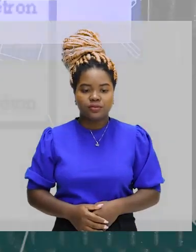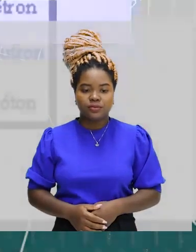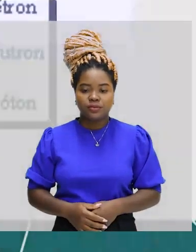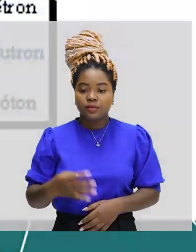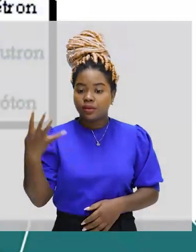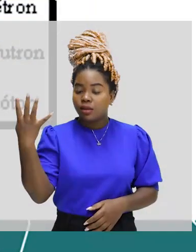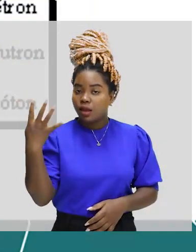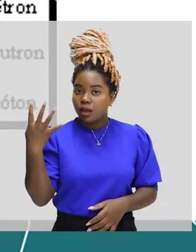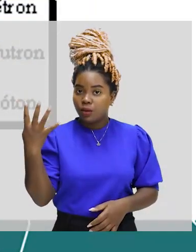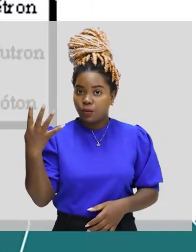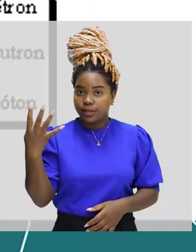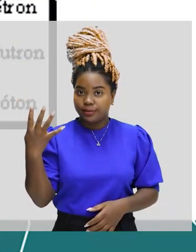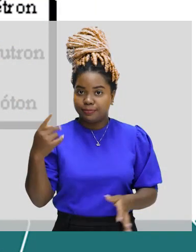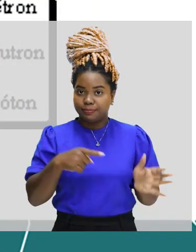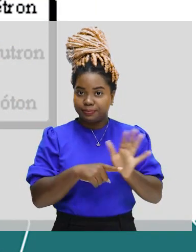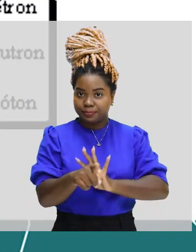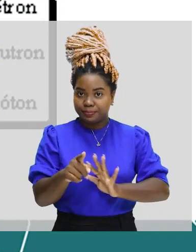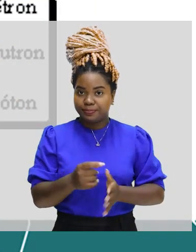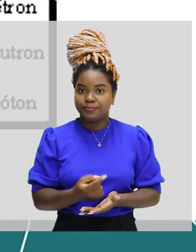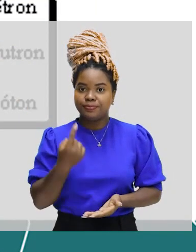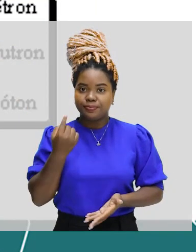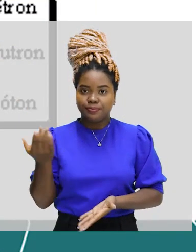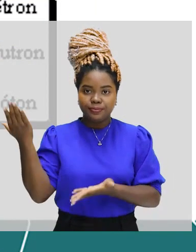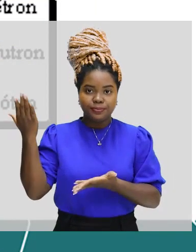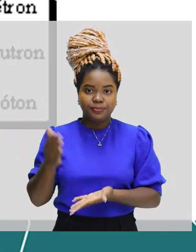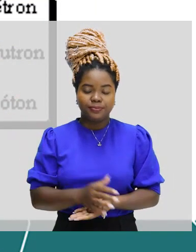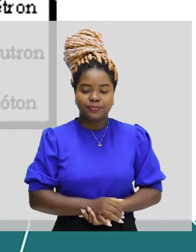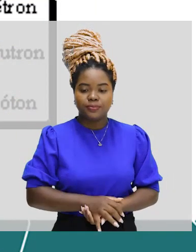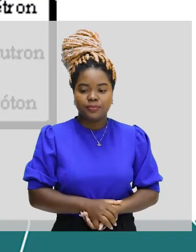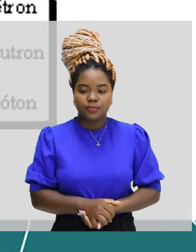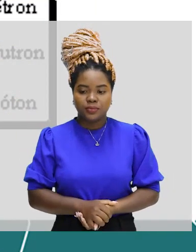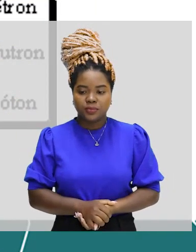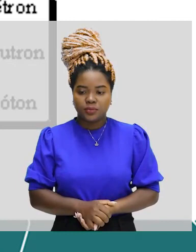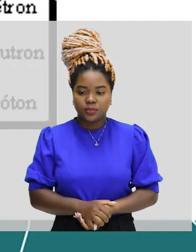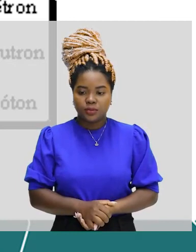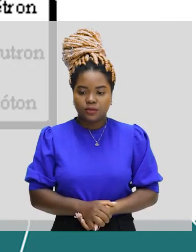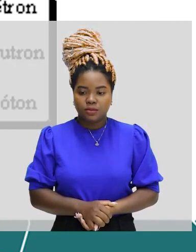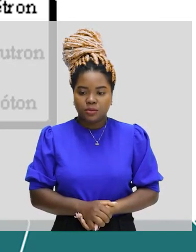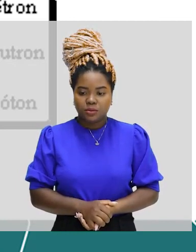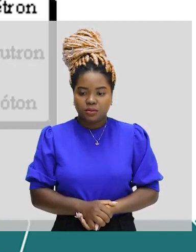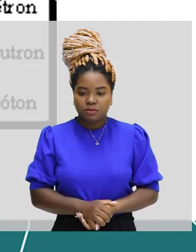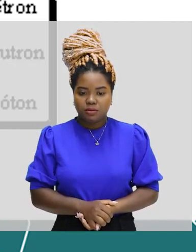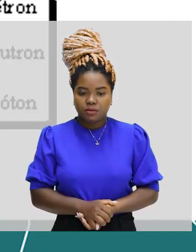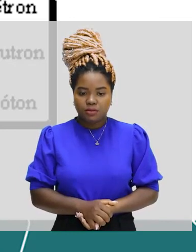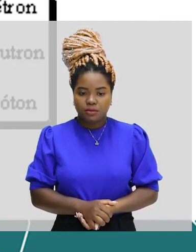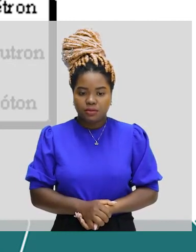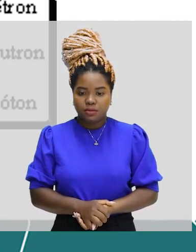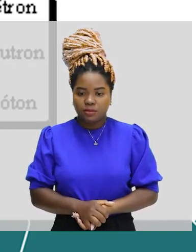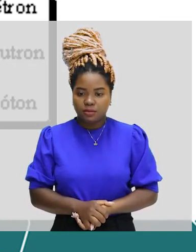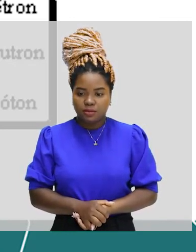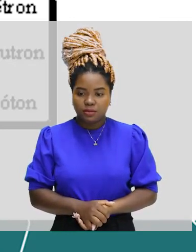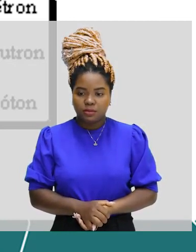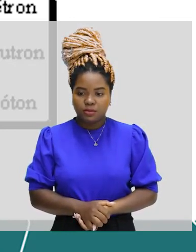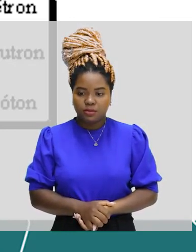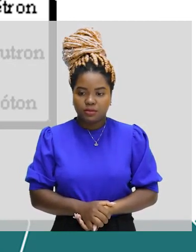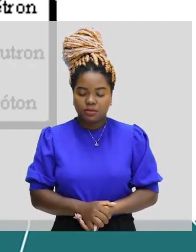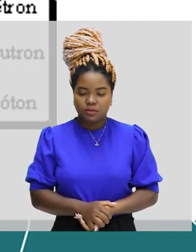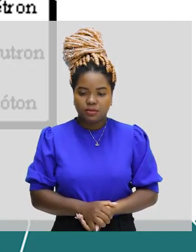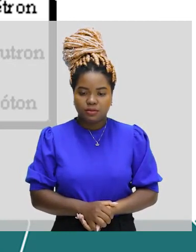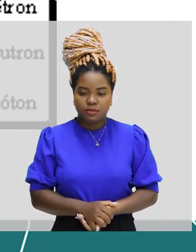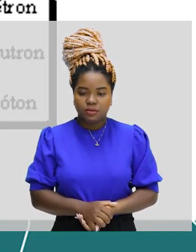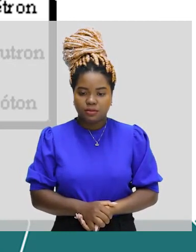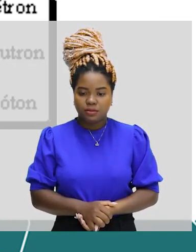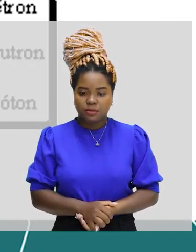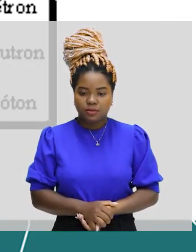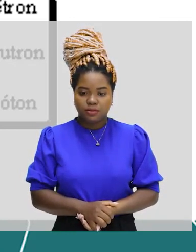A. A questão 4. A figura abaixo foi proposta por um ilustrador para representar um átomo